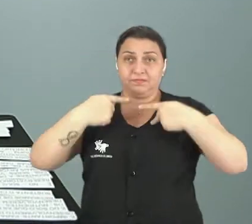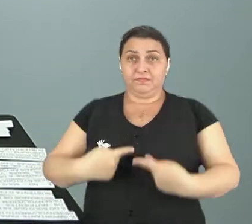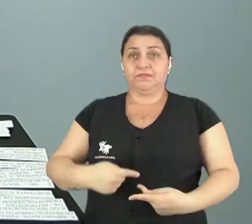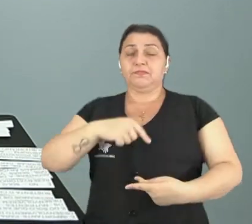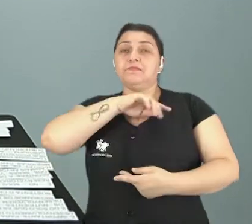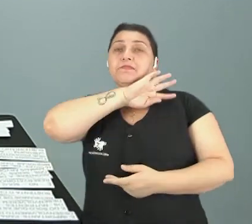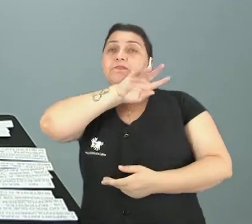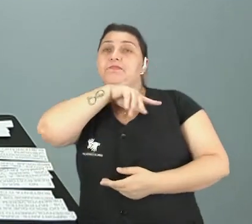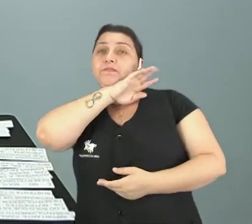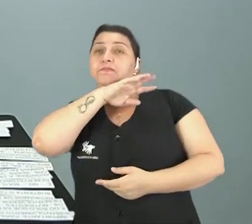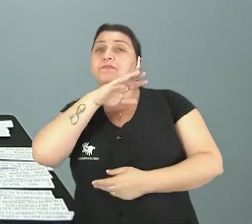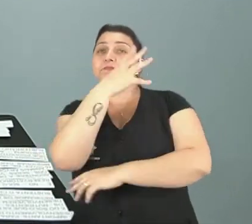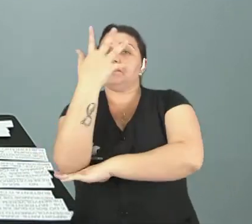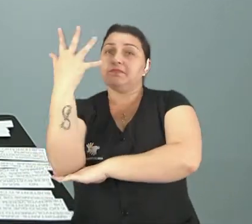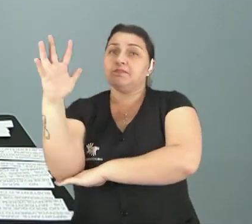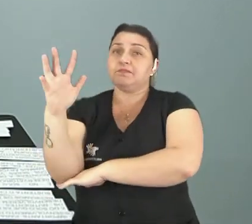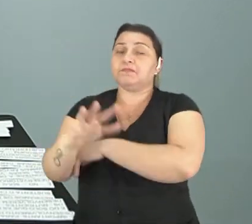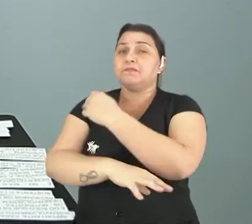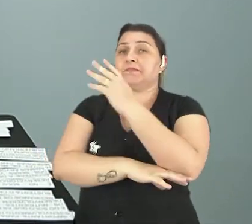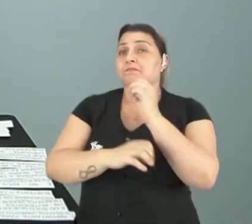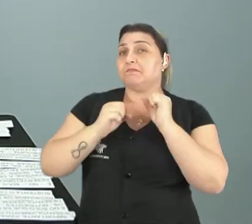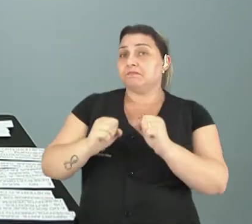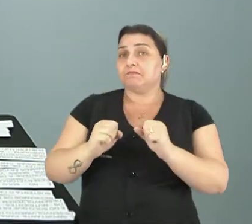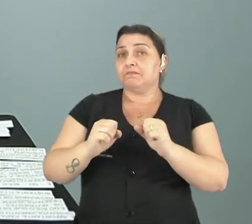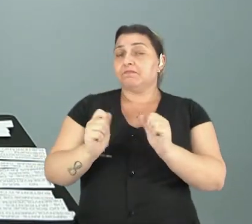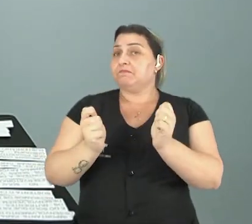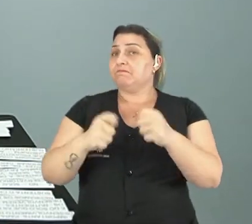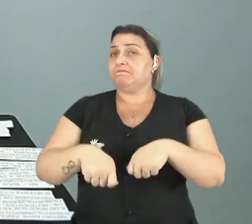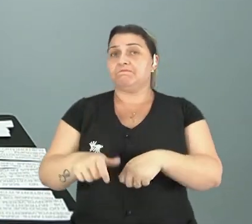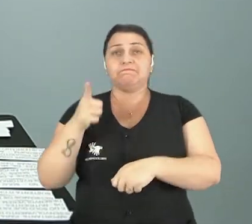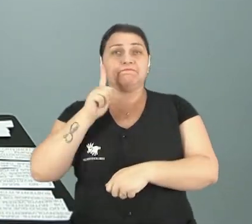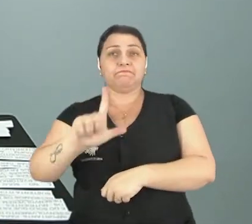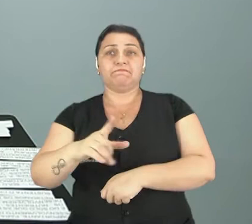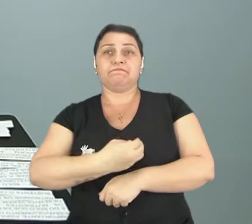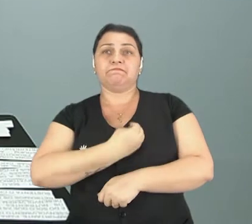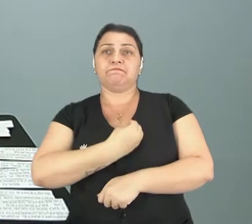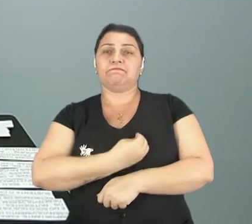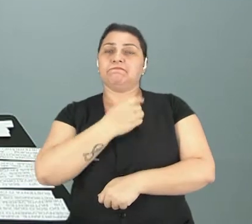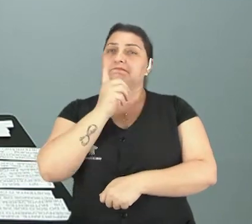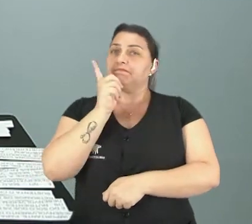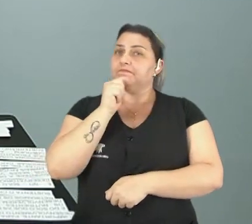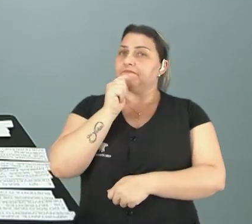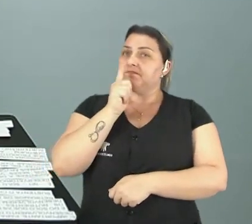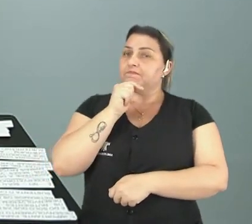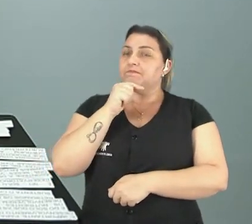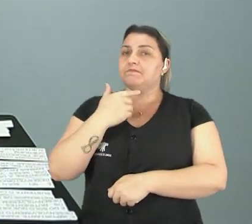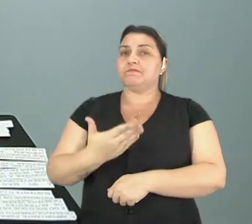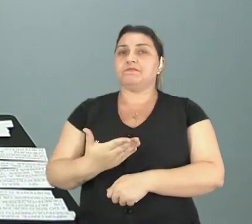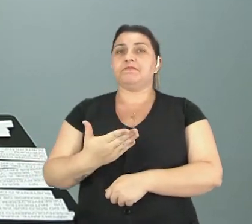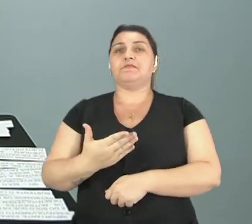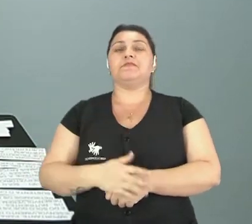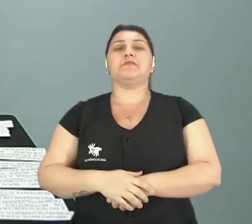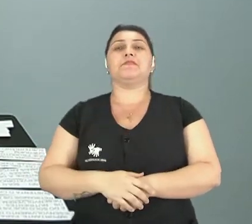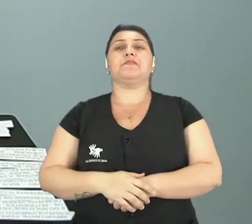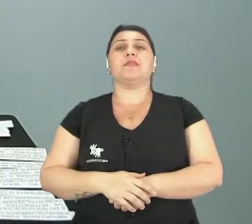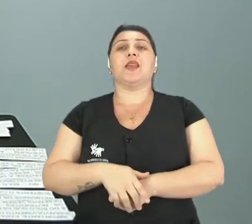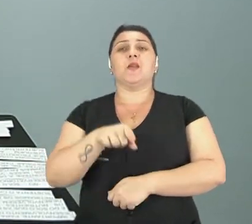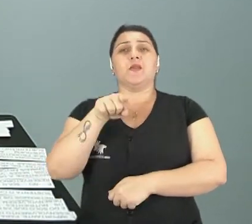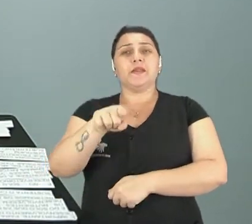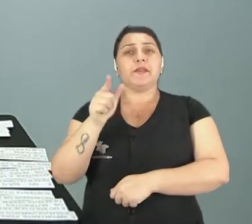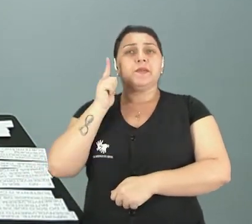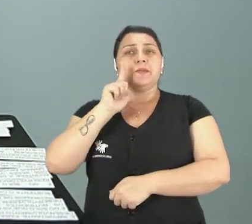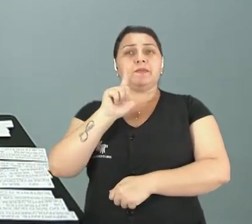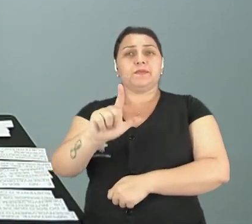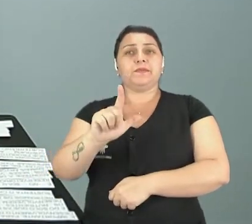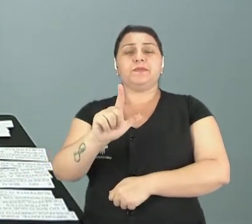os animais e nem as plantas, podem viver sem a água. Isso mesmo. Quanto tempo você